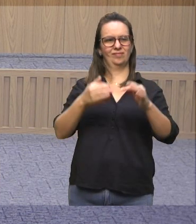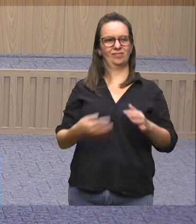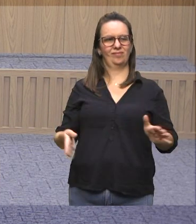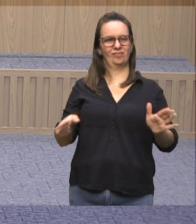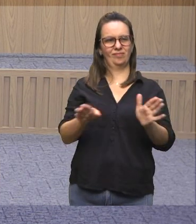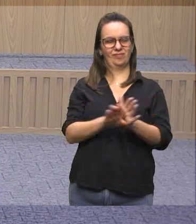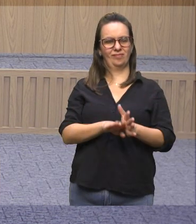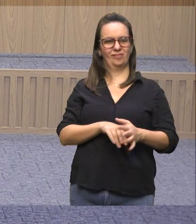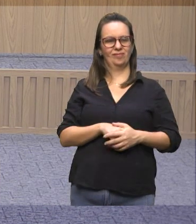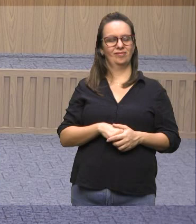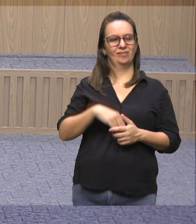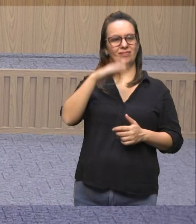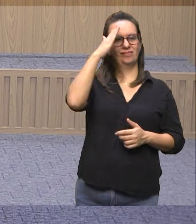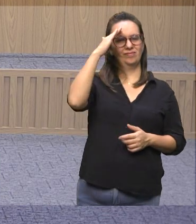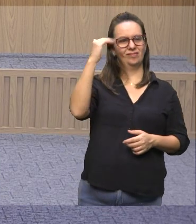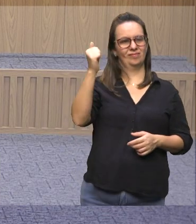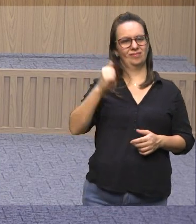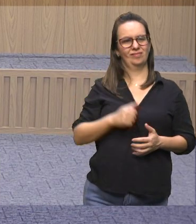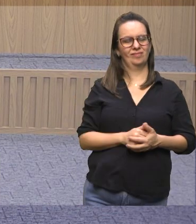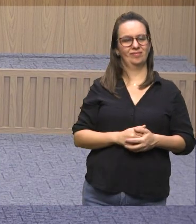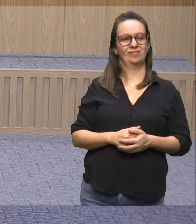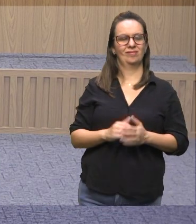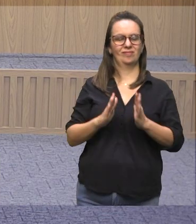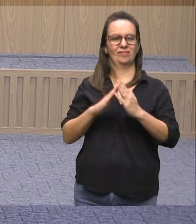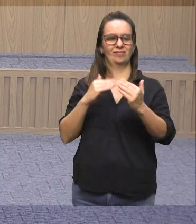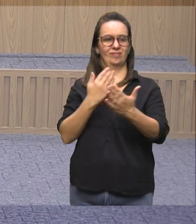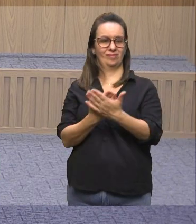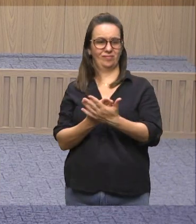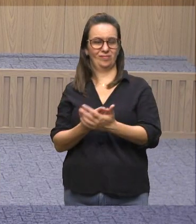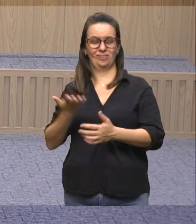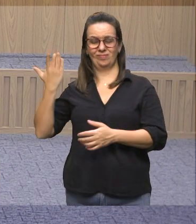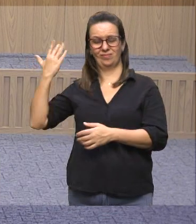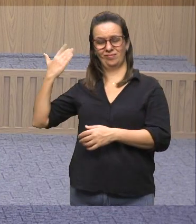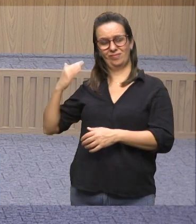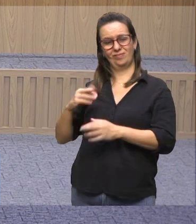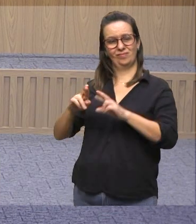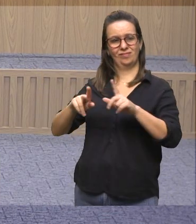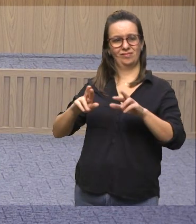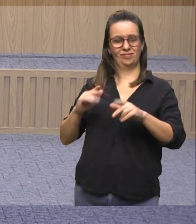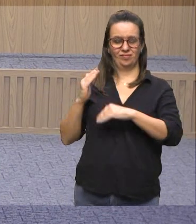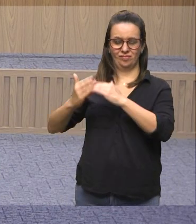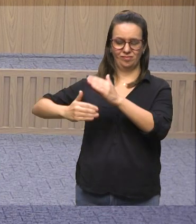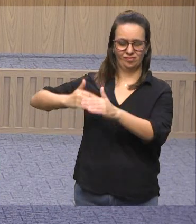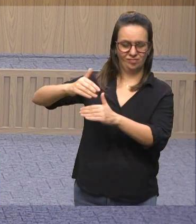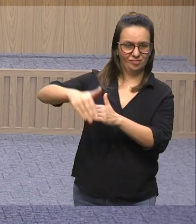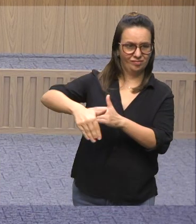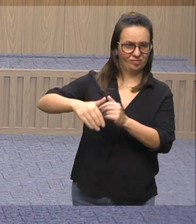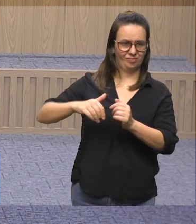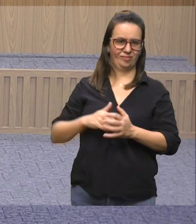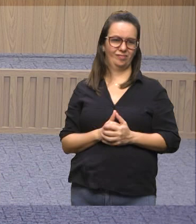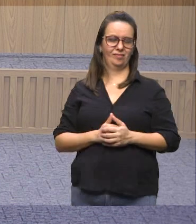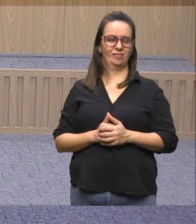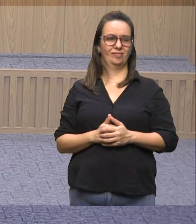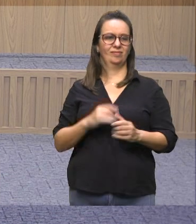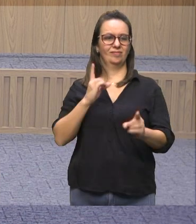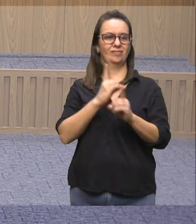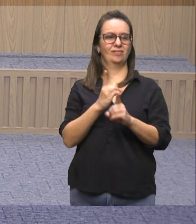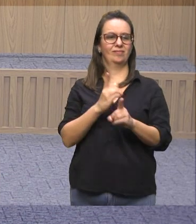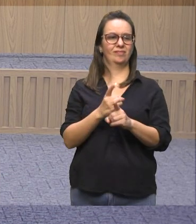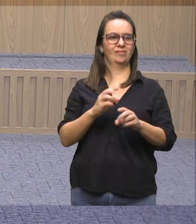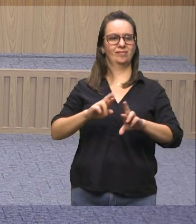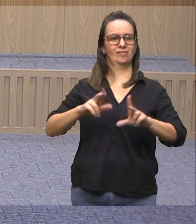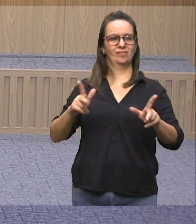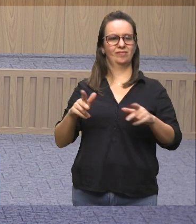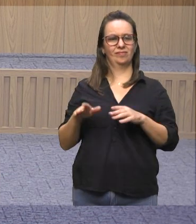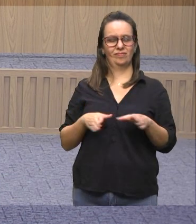que a escola que nós estudamos é totalmente diferente daquela que nós estamos vendo hoje, e achar mecanismos, achar diretrizes e